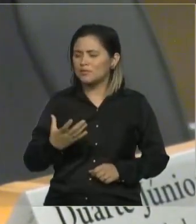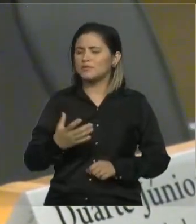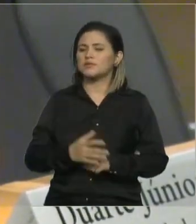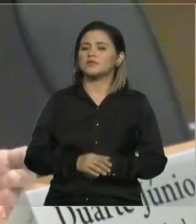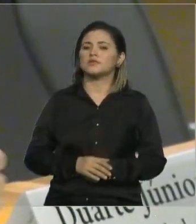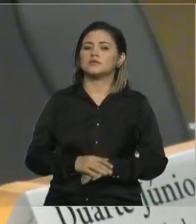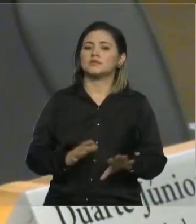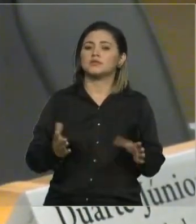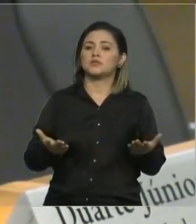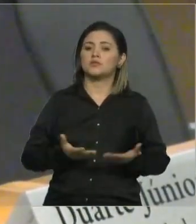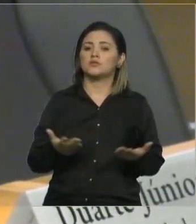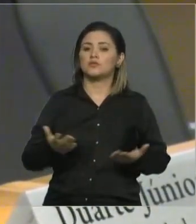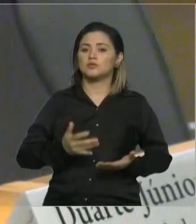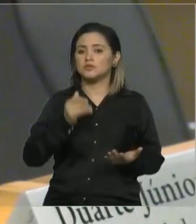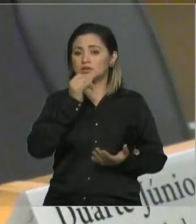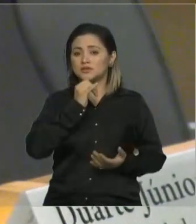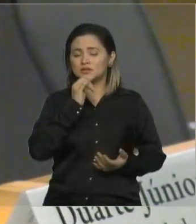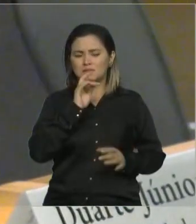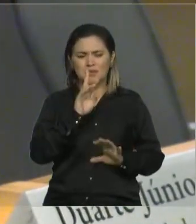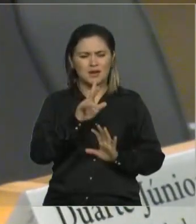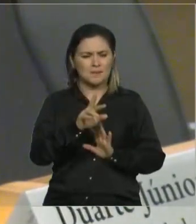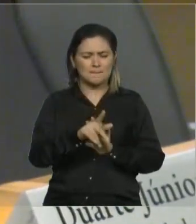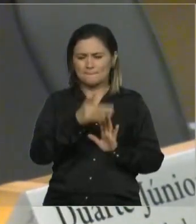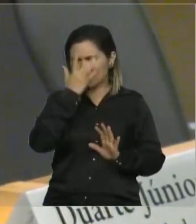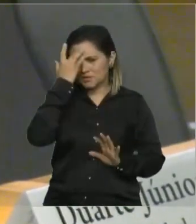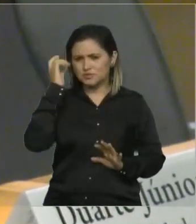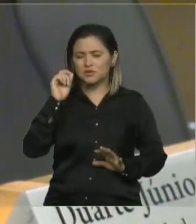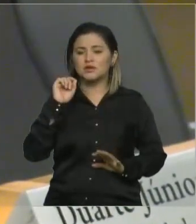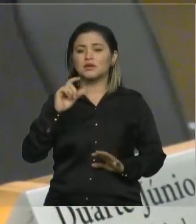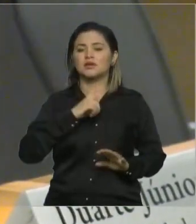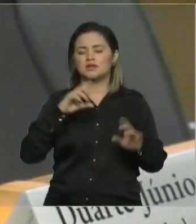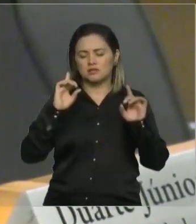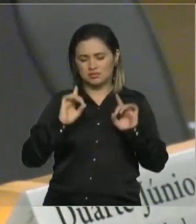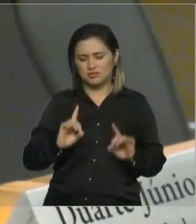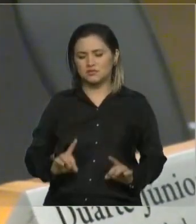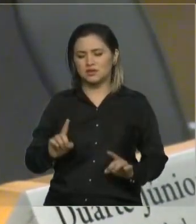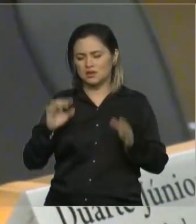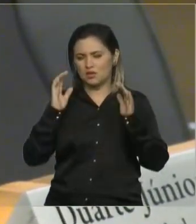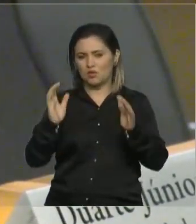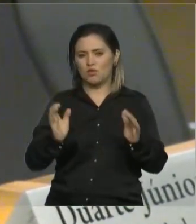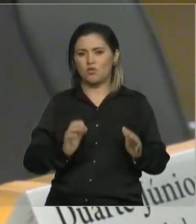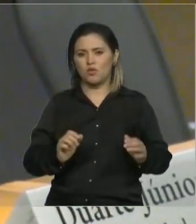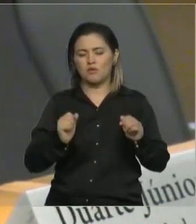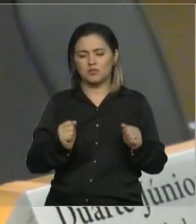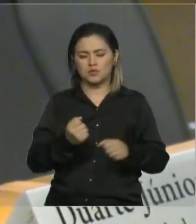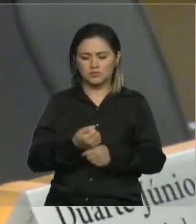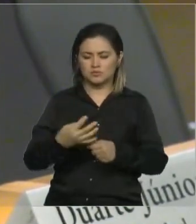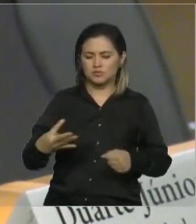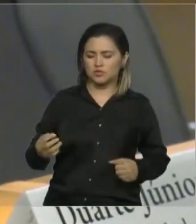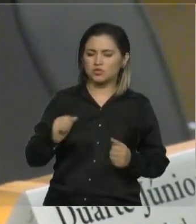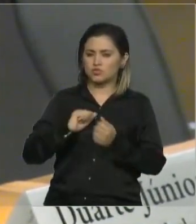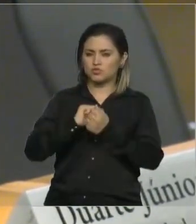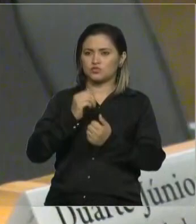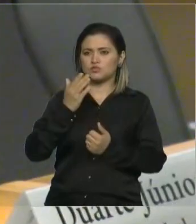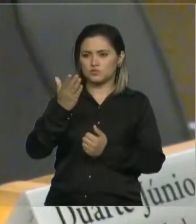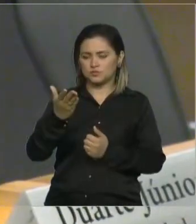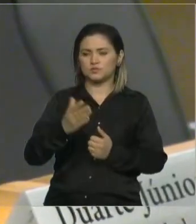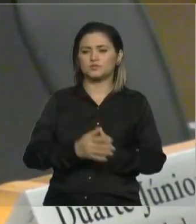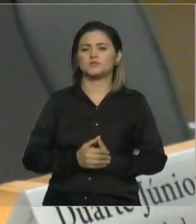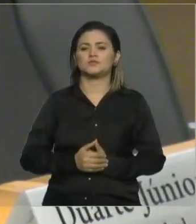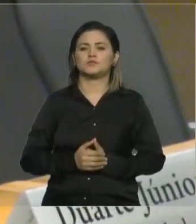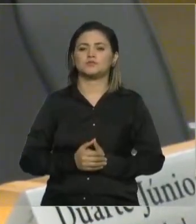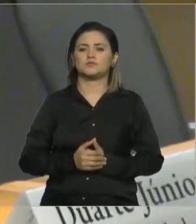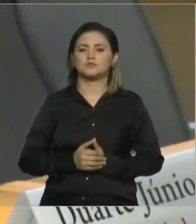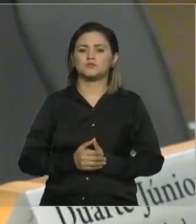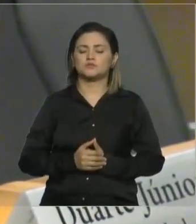exemplo para milhares de pessoas que possuem algum tipo de deficiência. É um orgulho, é uma honra poder compartilhar desse parlamento aqui com a senhora. E em tempo, senhor